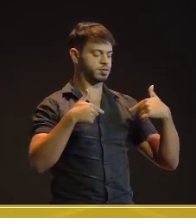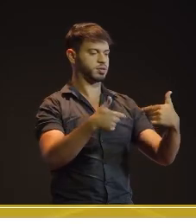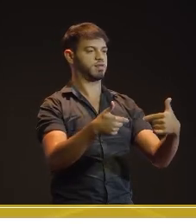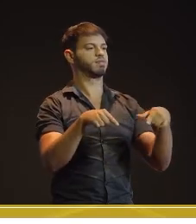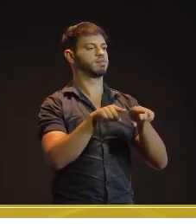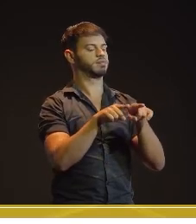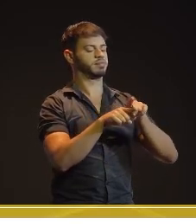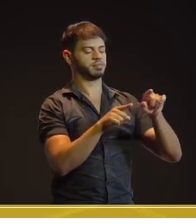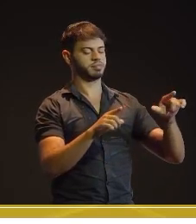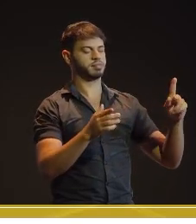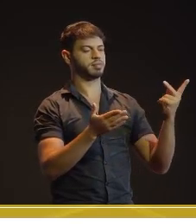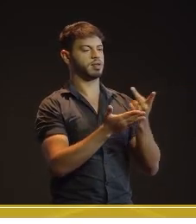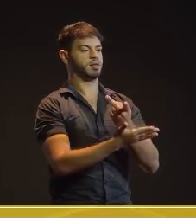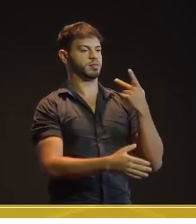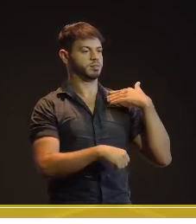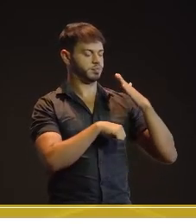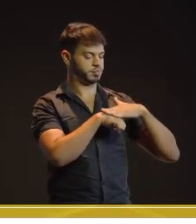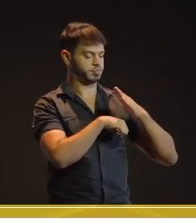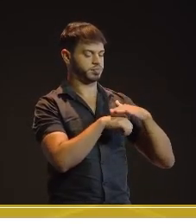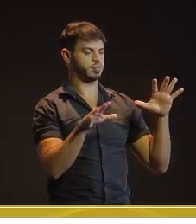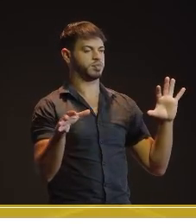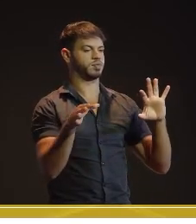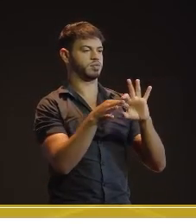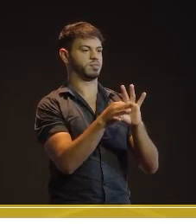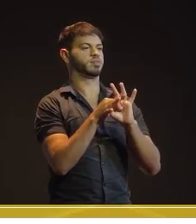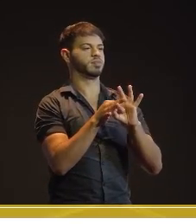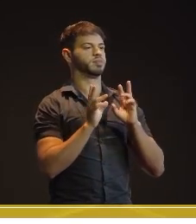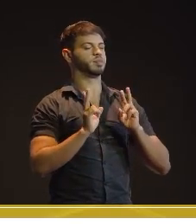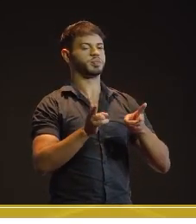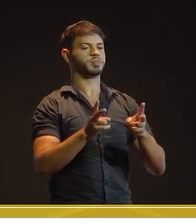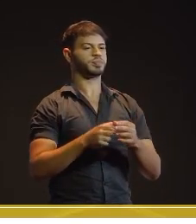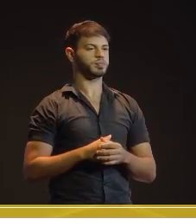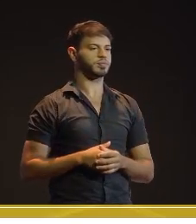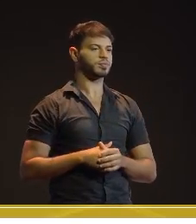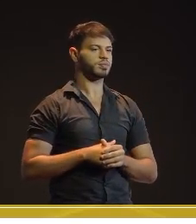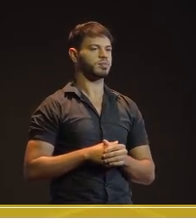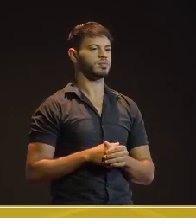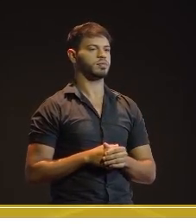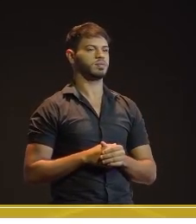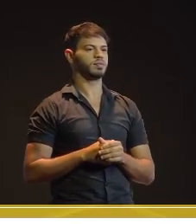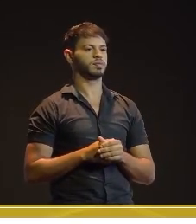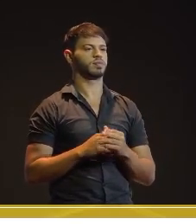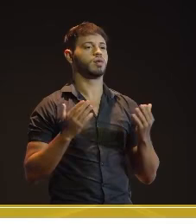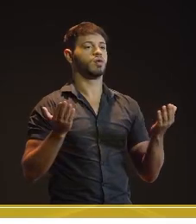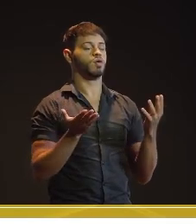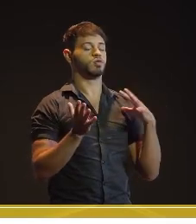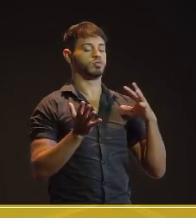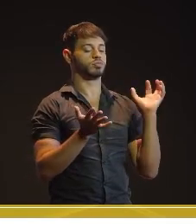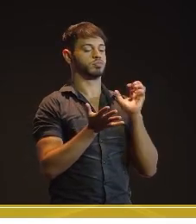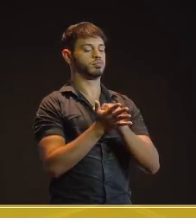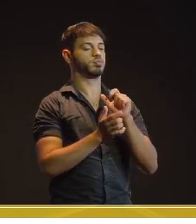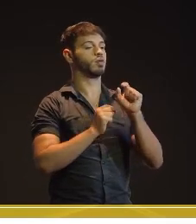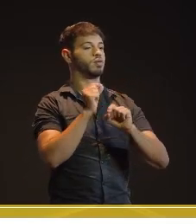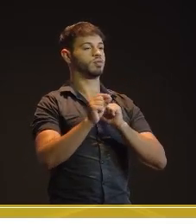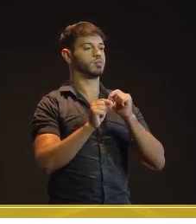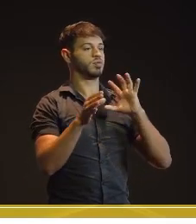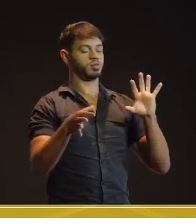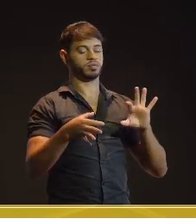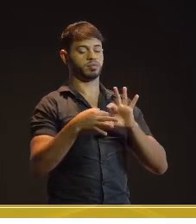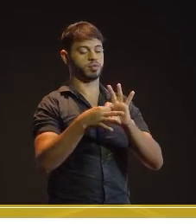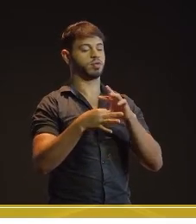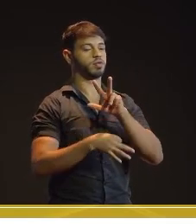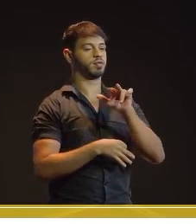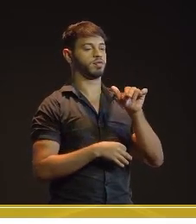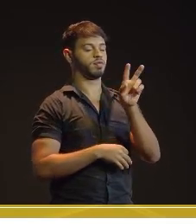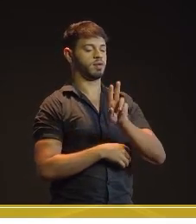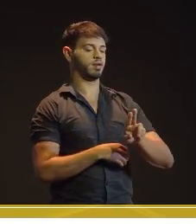desvios ocorridos na parte dos conectores de corrente contínua. Hoje eu adoto como premissa que o conector que eu vou usar nas